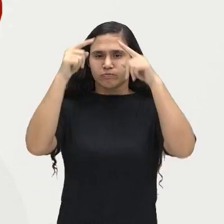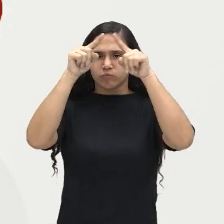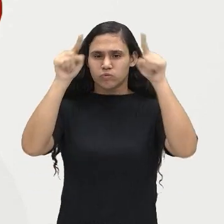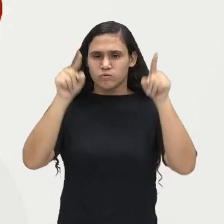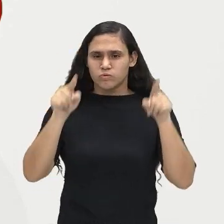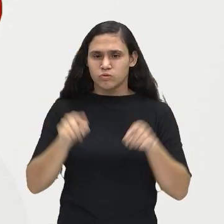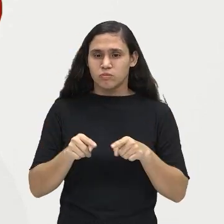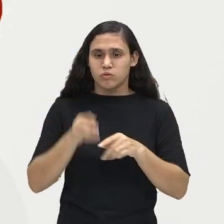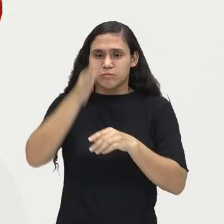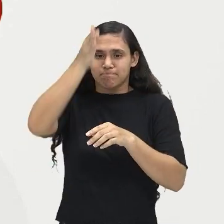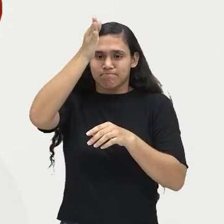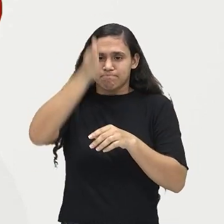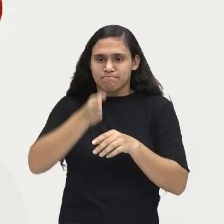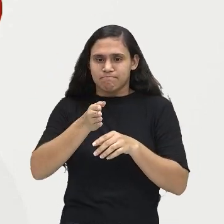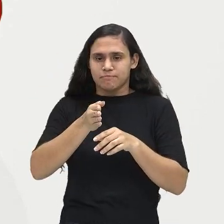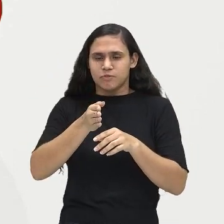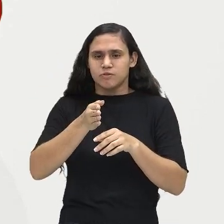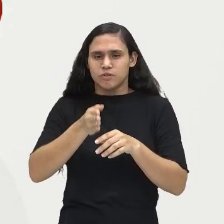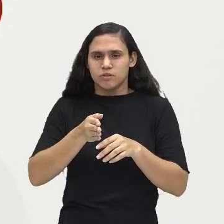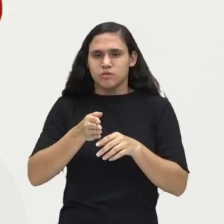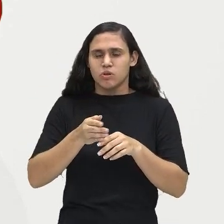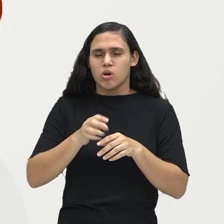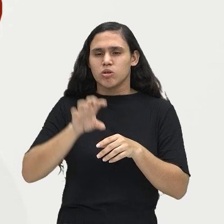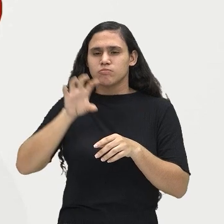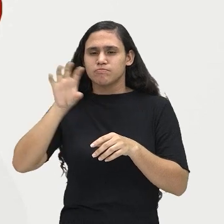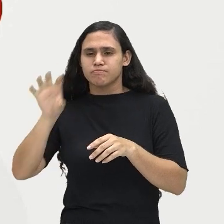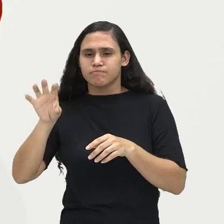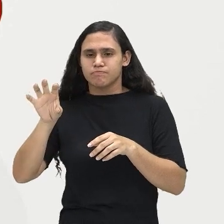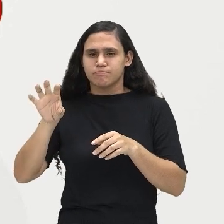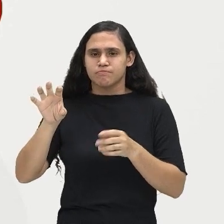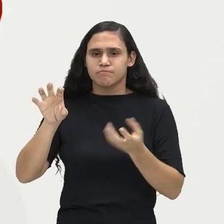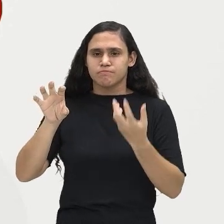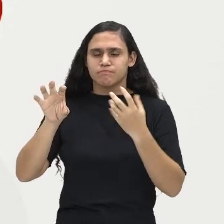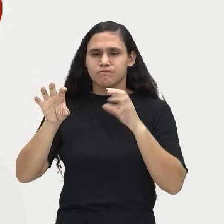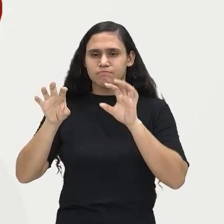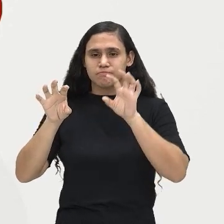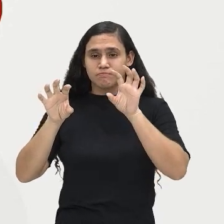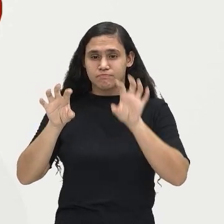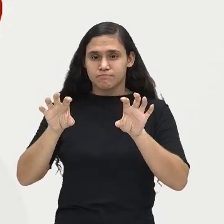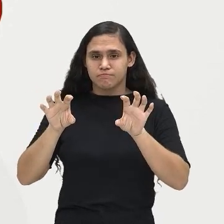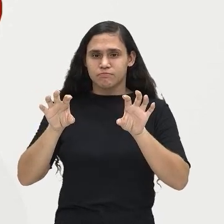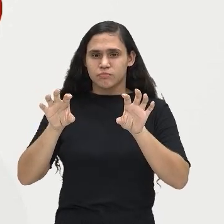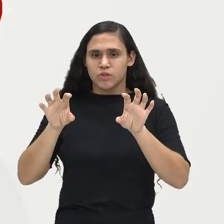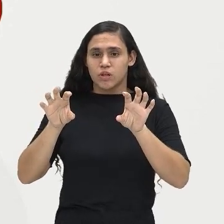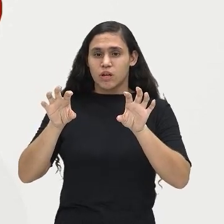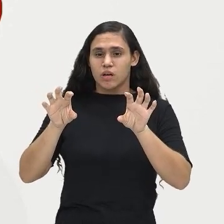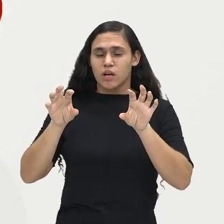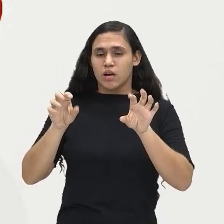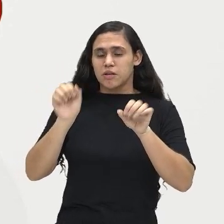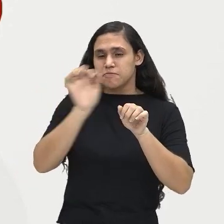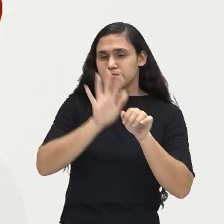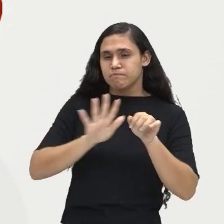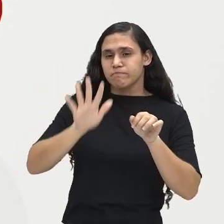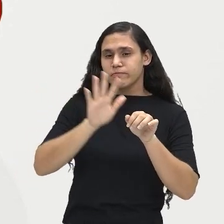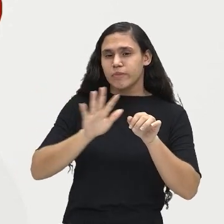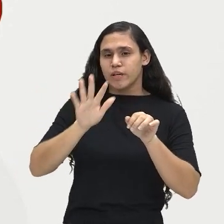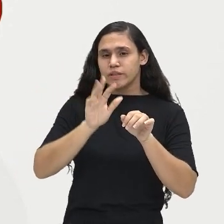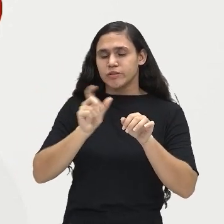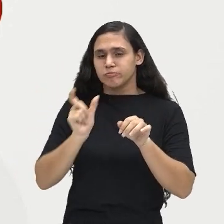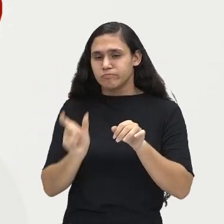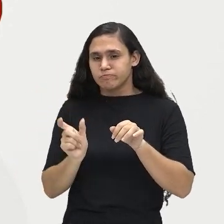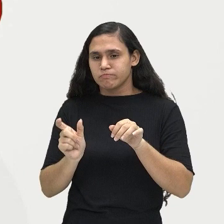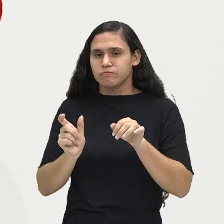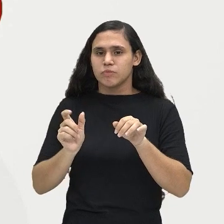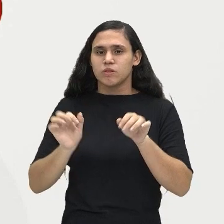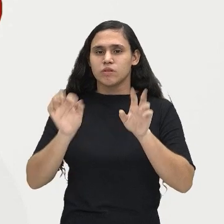simetria, né? Onde os lados, né? Já que a figura é simétrica, né? Os lados são